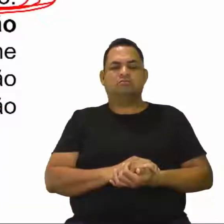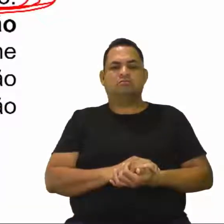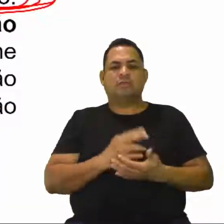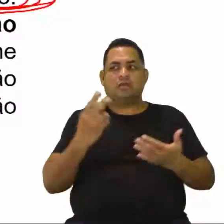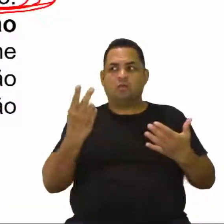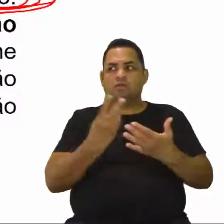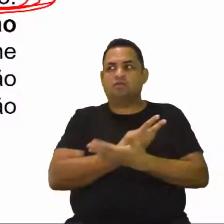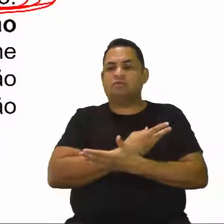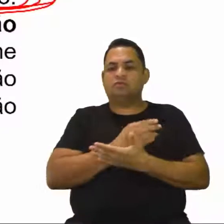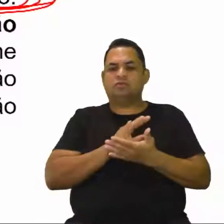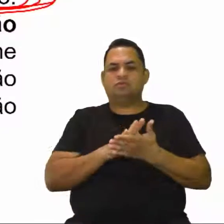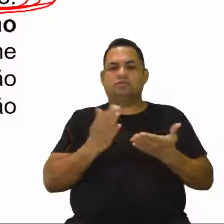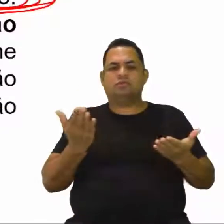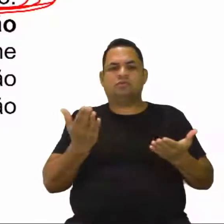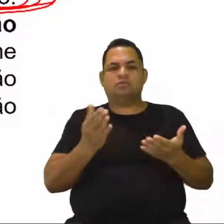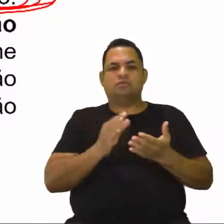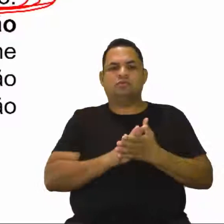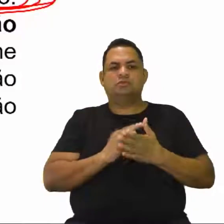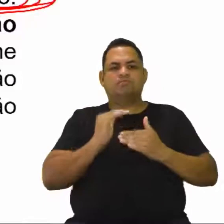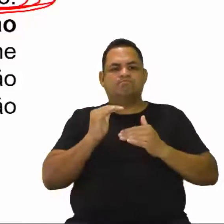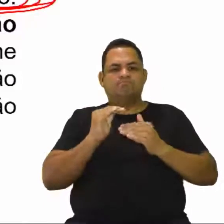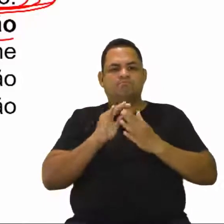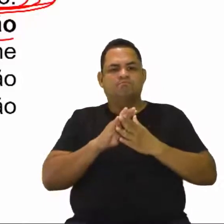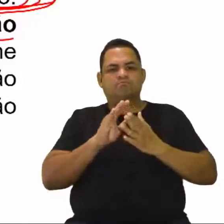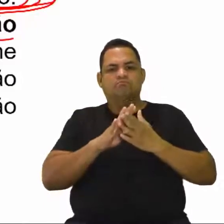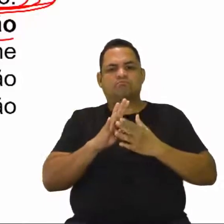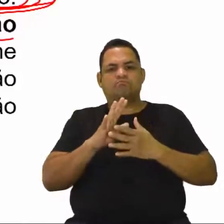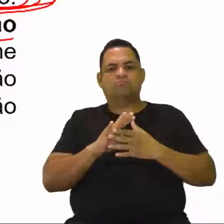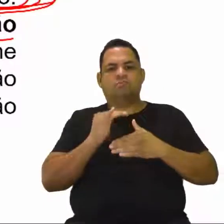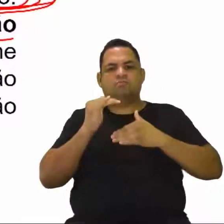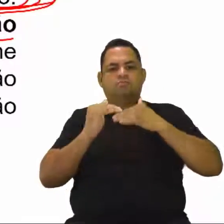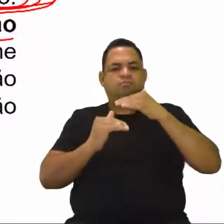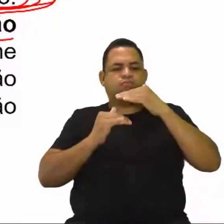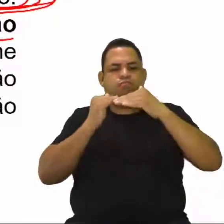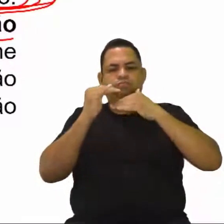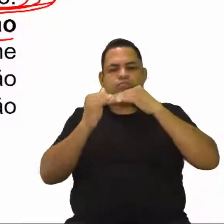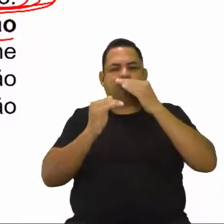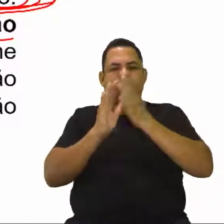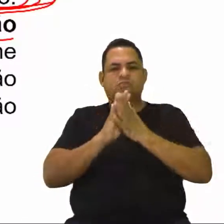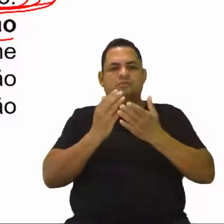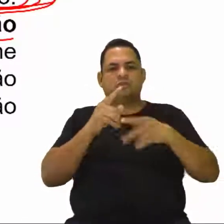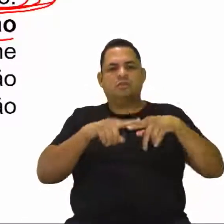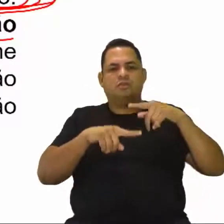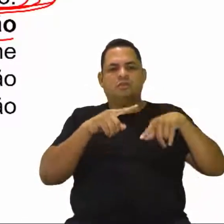então, senhores, uma gradativa superprodução de mercadoria.